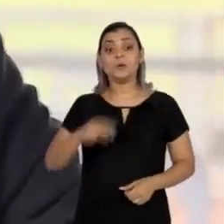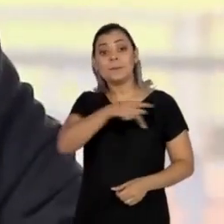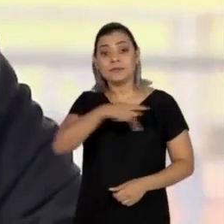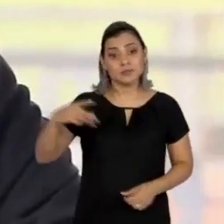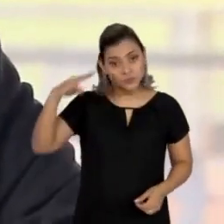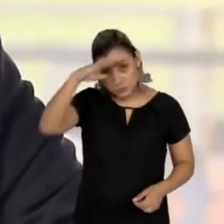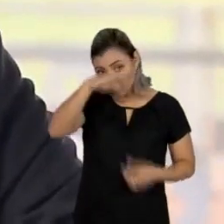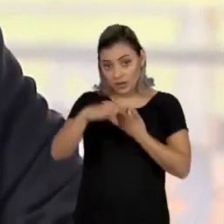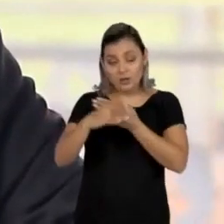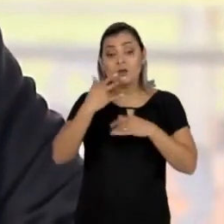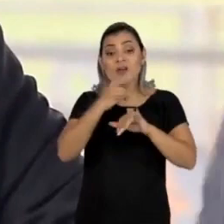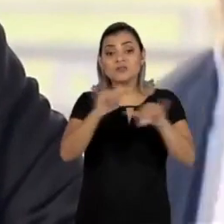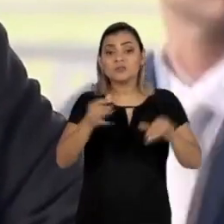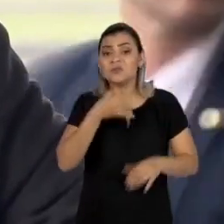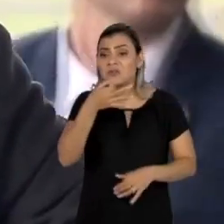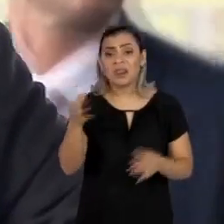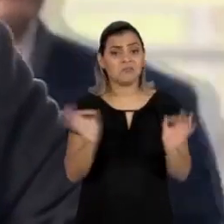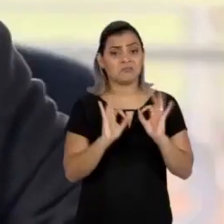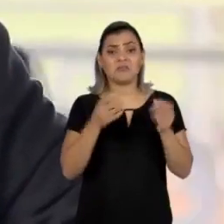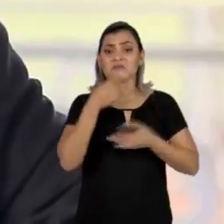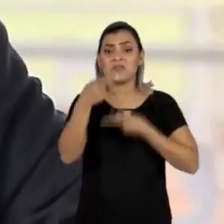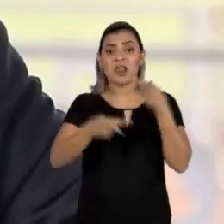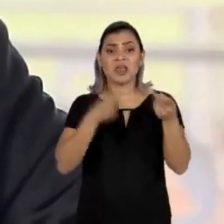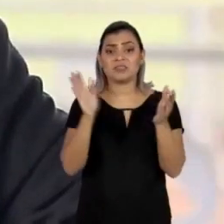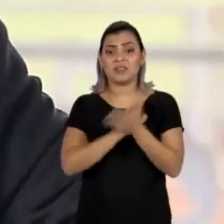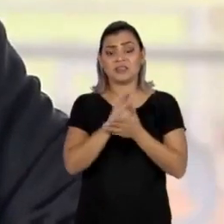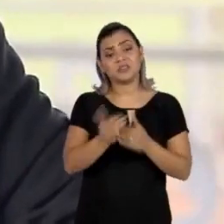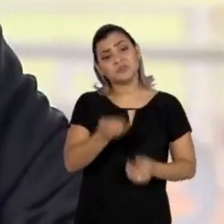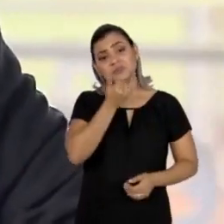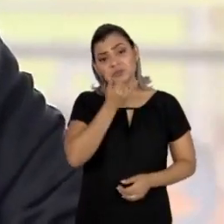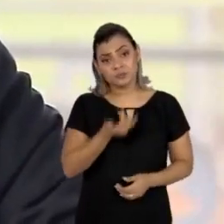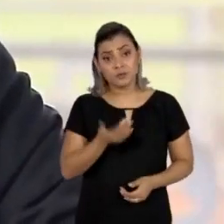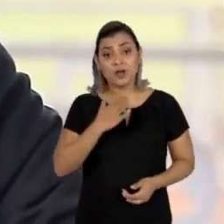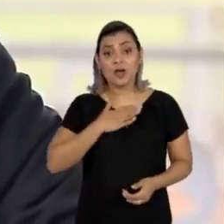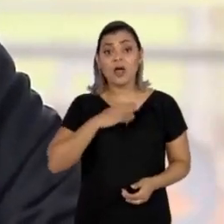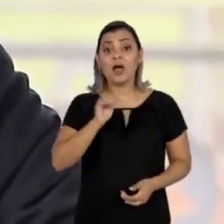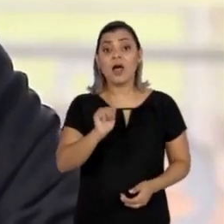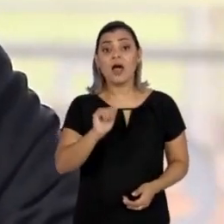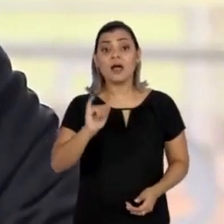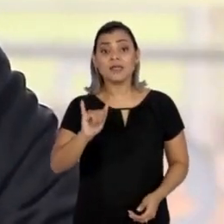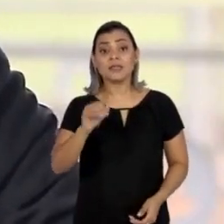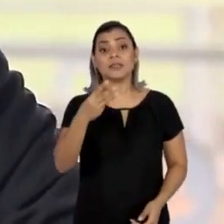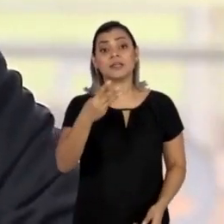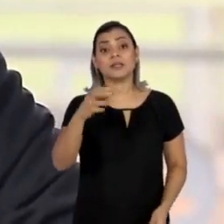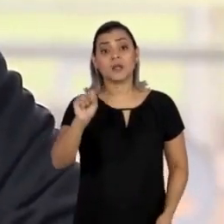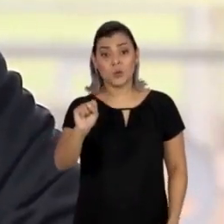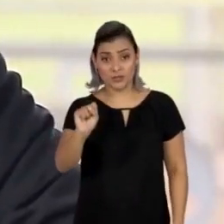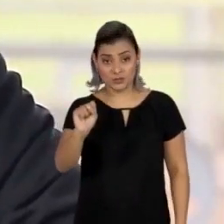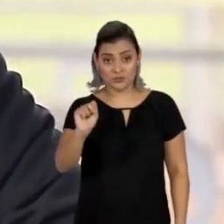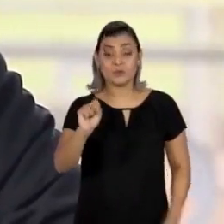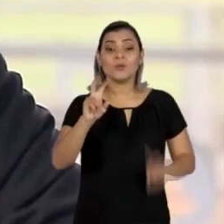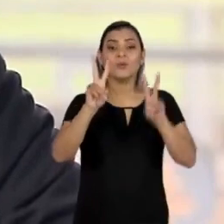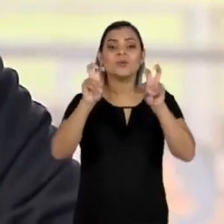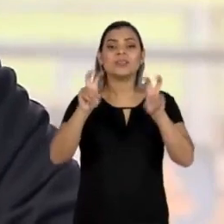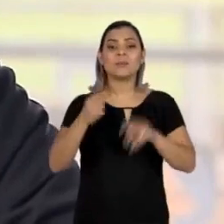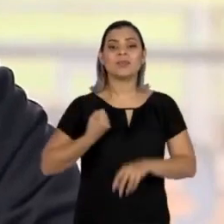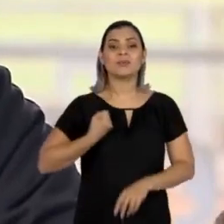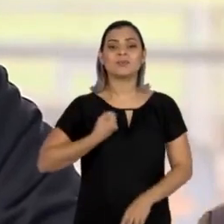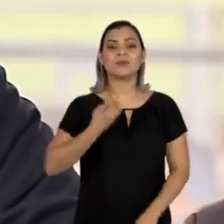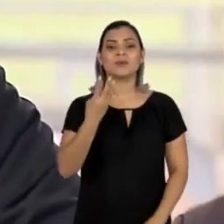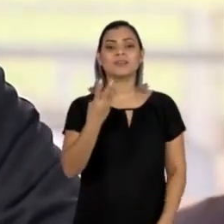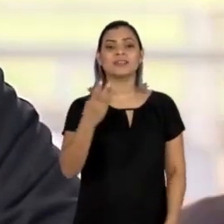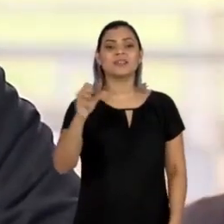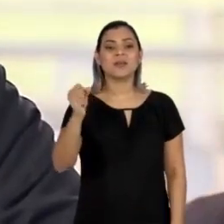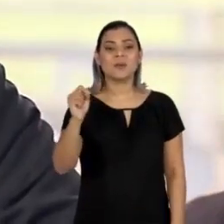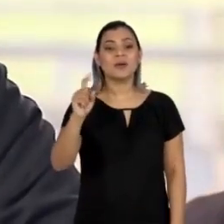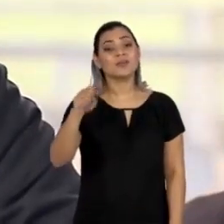Bolsonaro não quis comentar e disse apenas que falaria do AI-38, em alusão ao número que pleiteia